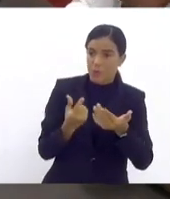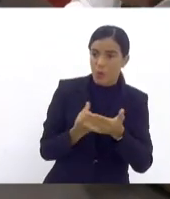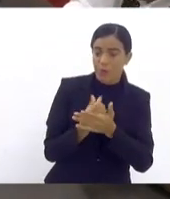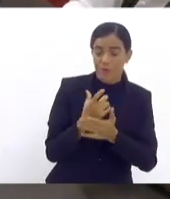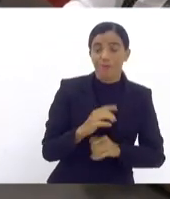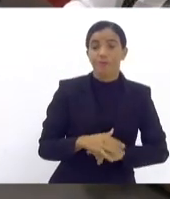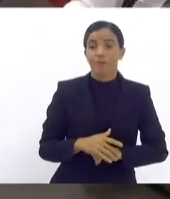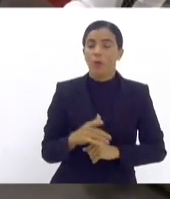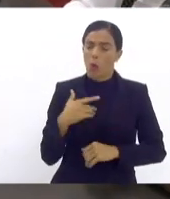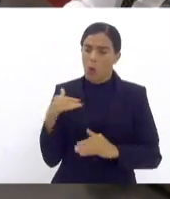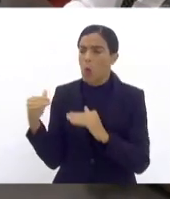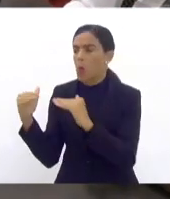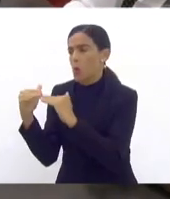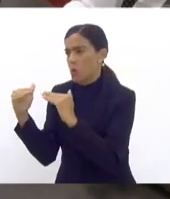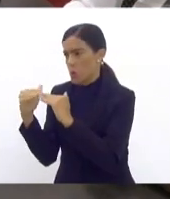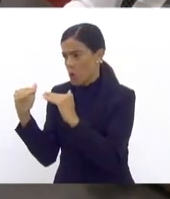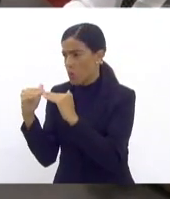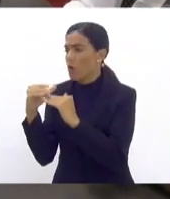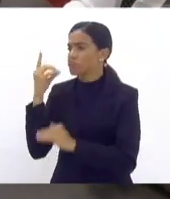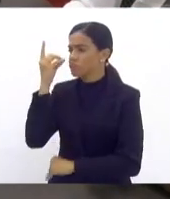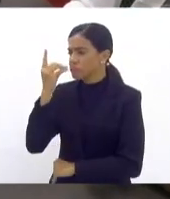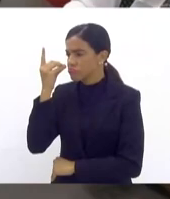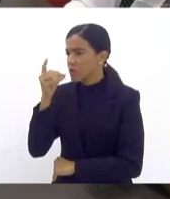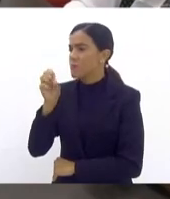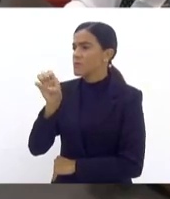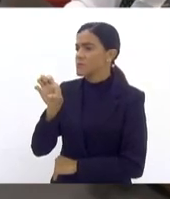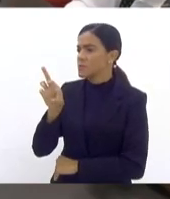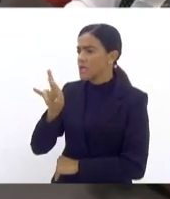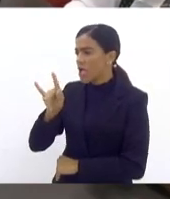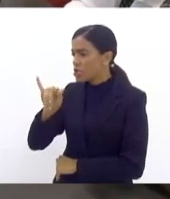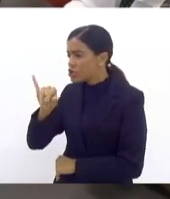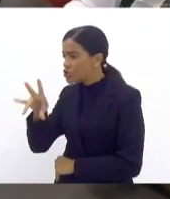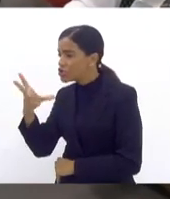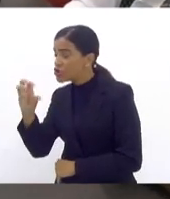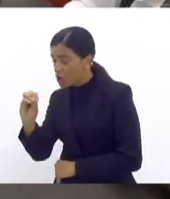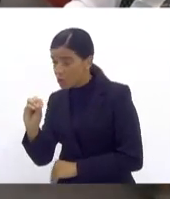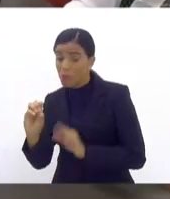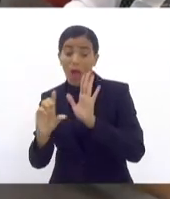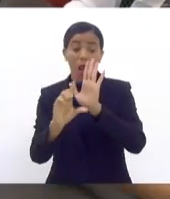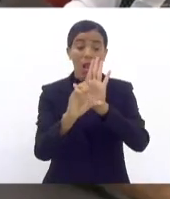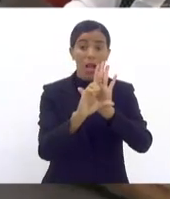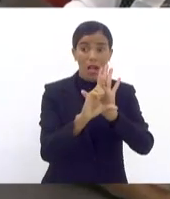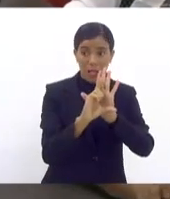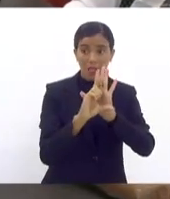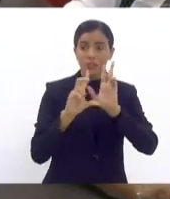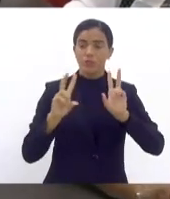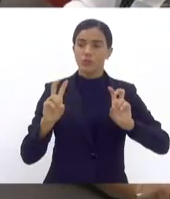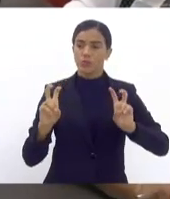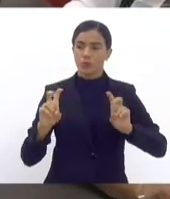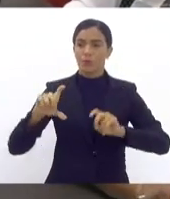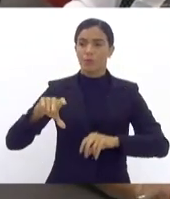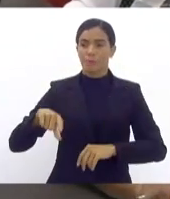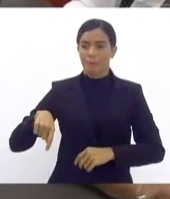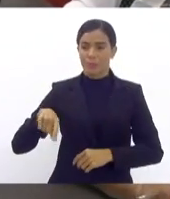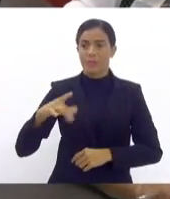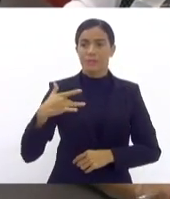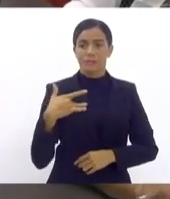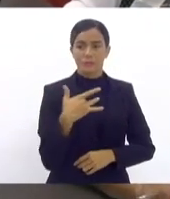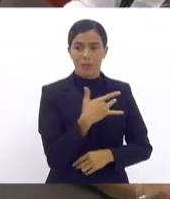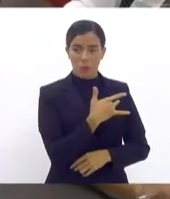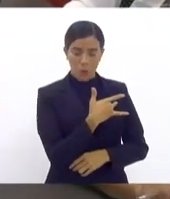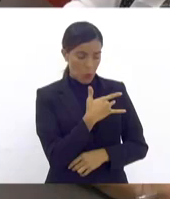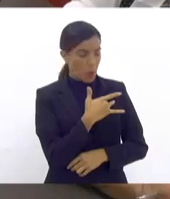com o parecer do deputado doutor Serginho, com voto, que a legislação sobre planos de saúde